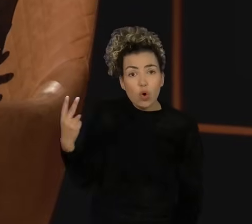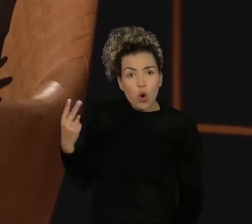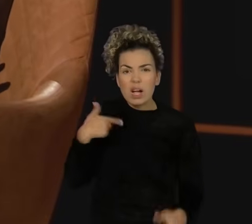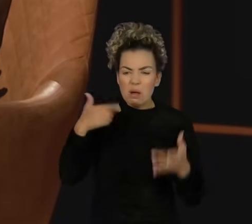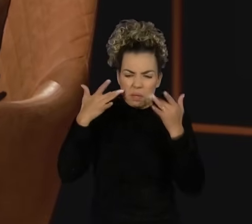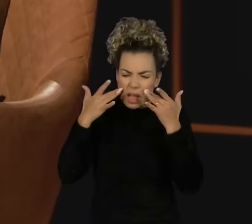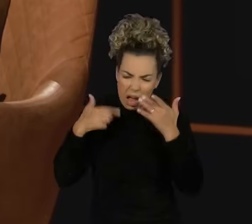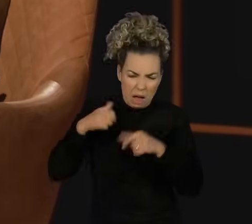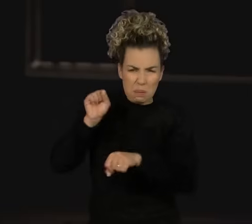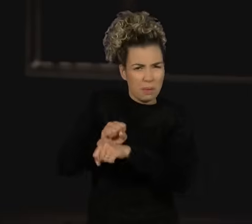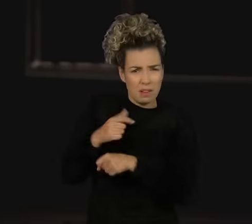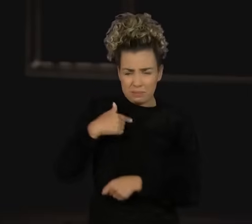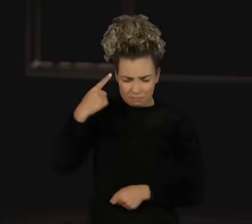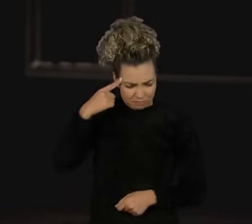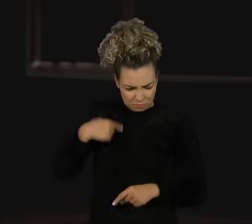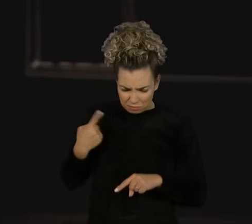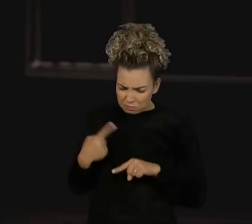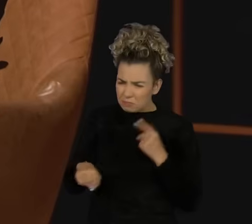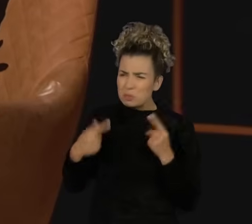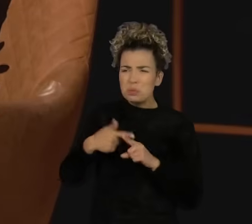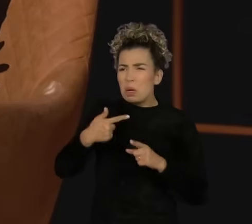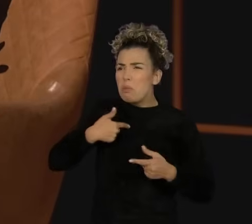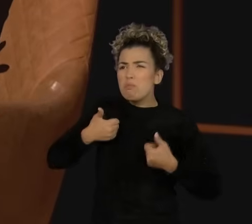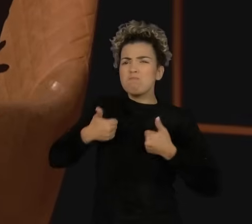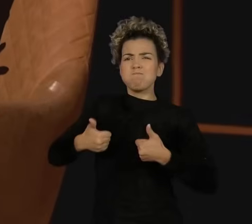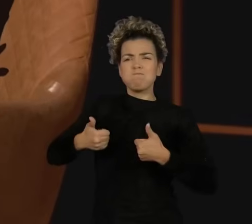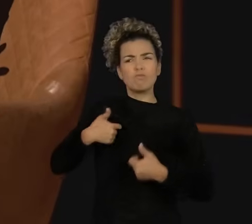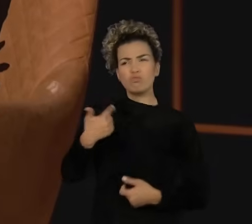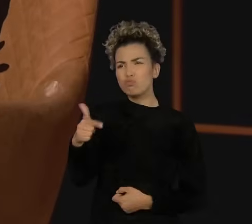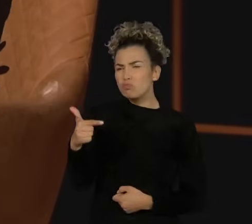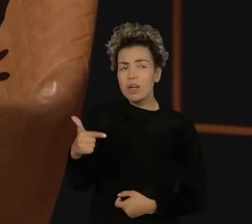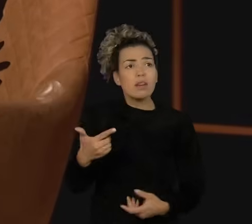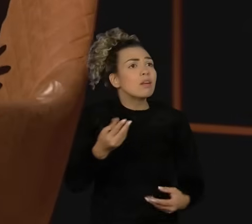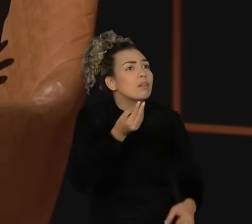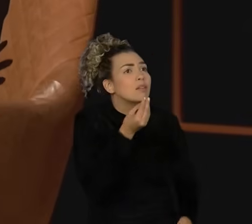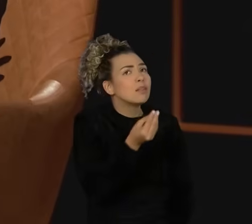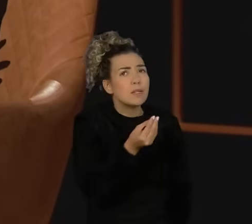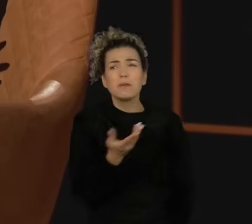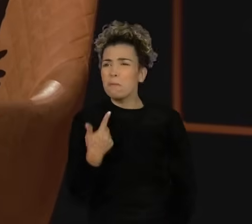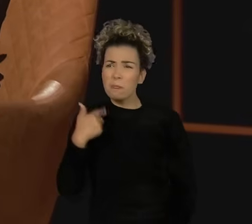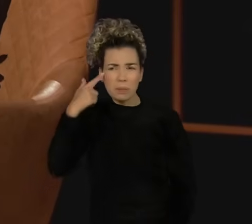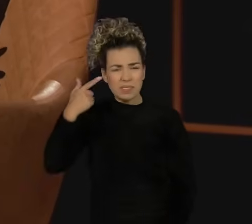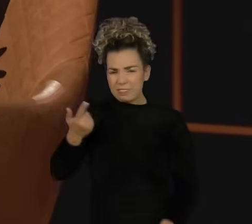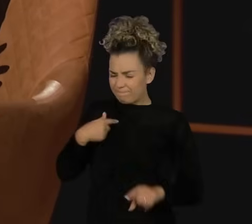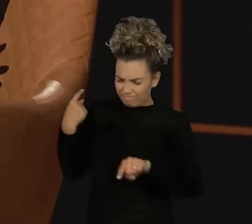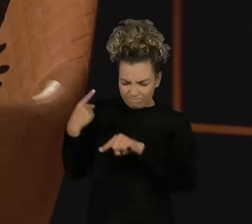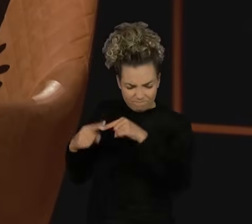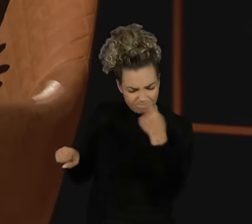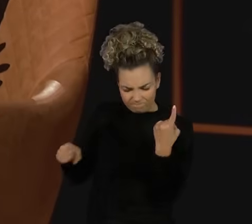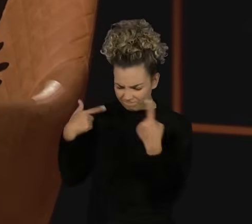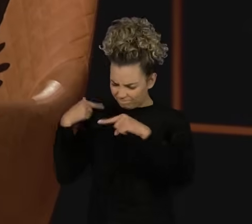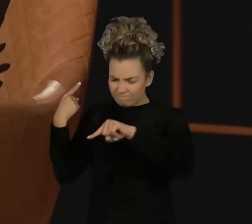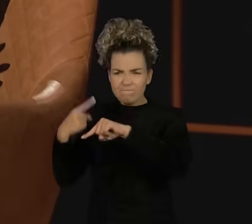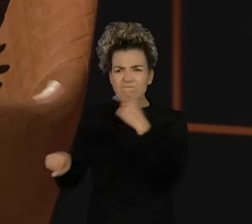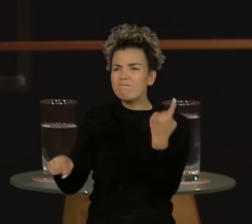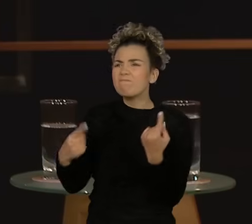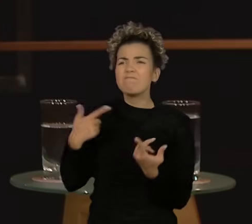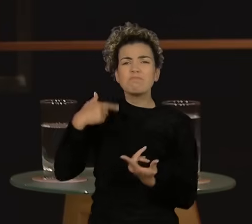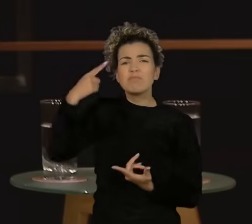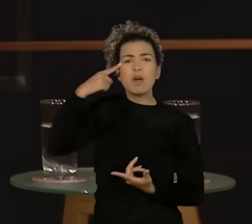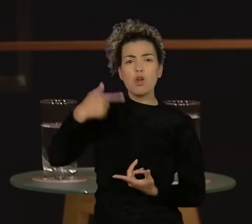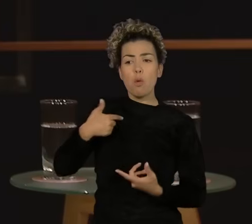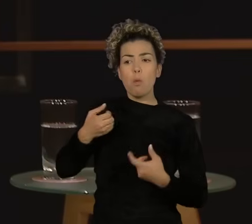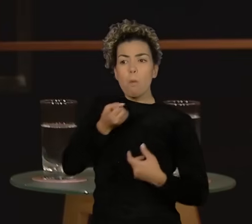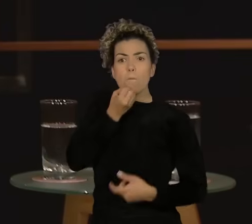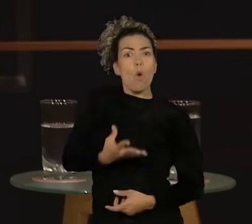boa o suficiente. Meu Deus. Eu falava, não sou boa nisso. Enfim. Aqueles dilemas uma coisa.